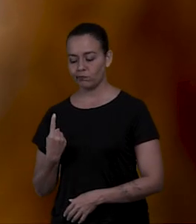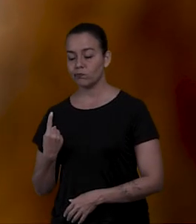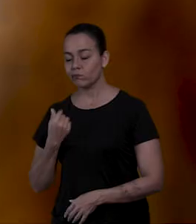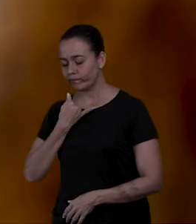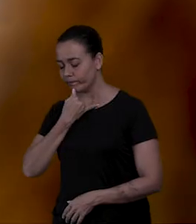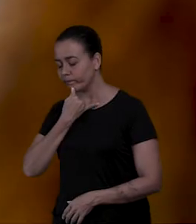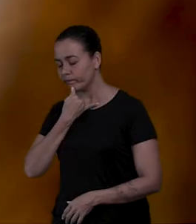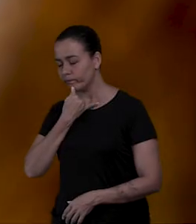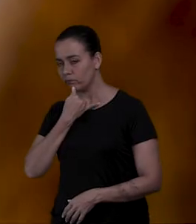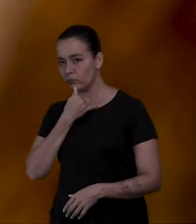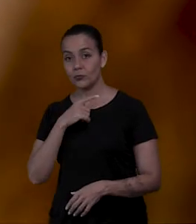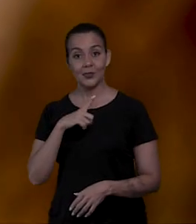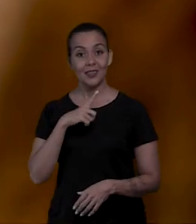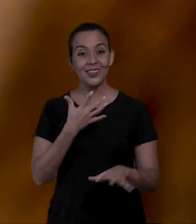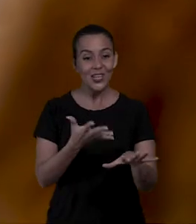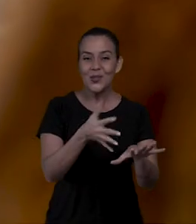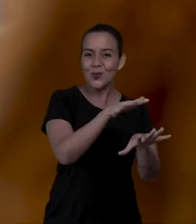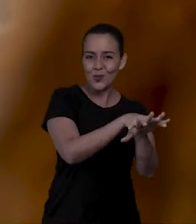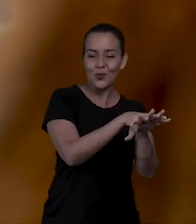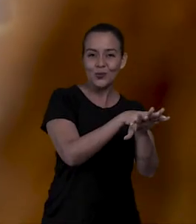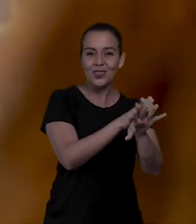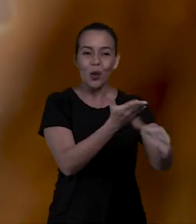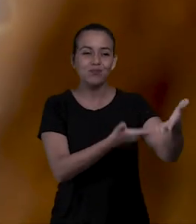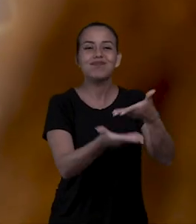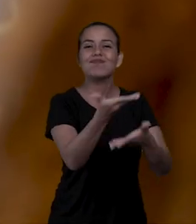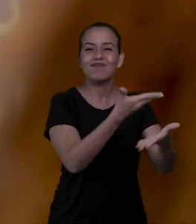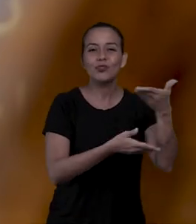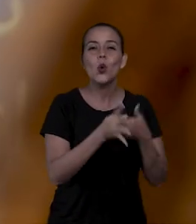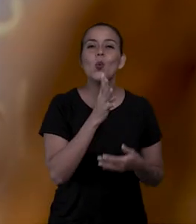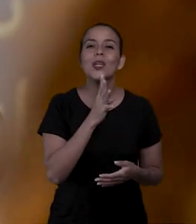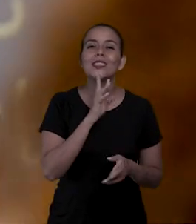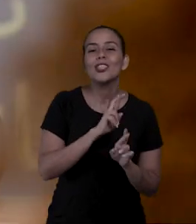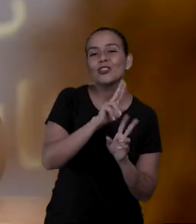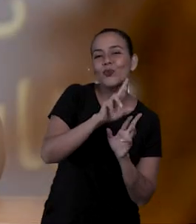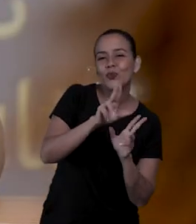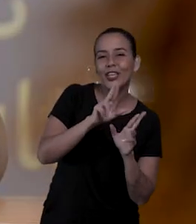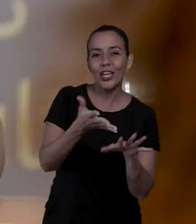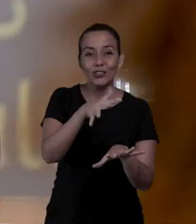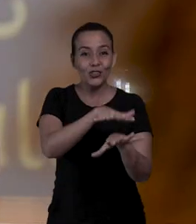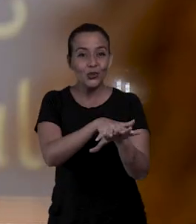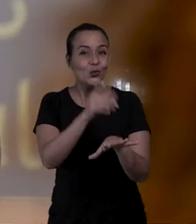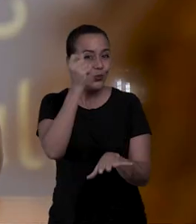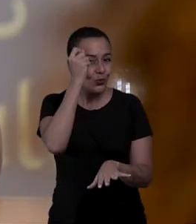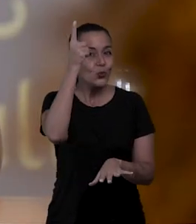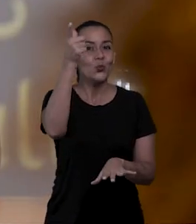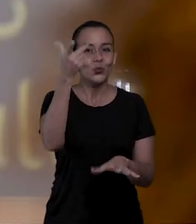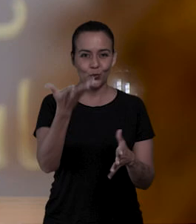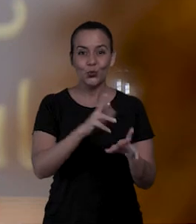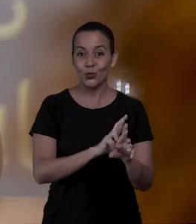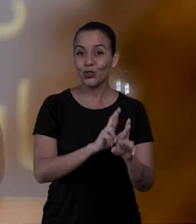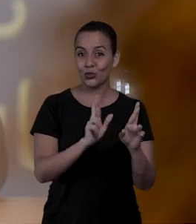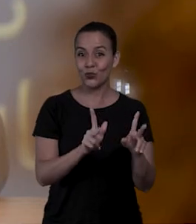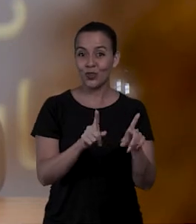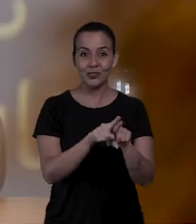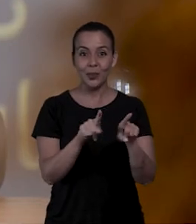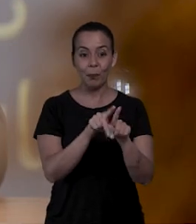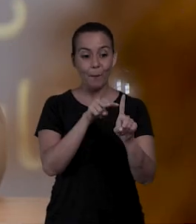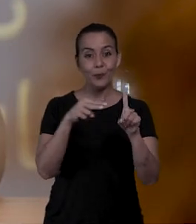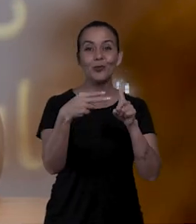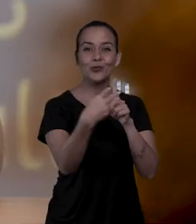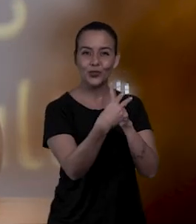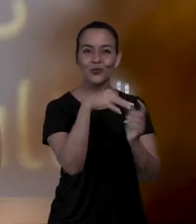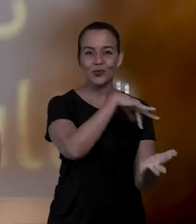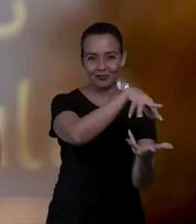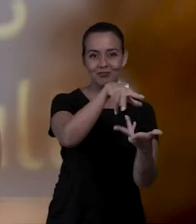Ivar Brandi, neurologista. Elas promovem a inclusão, podem promover o conhecimento do diferente, a inclusão de diferentes culturas e